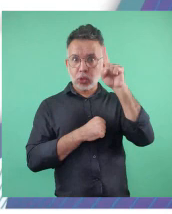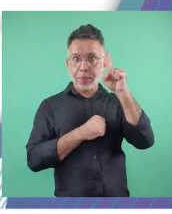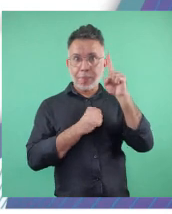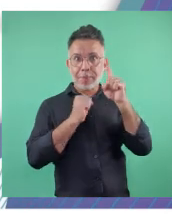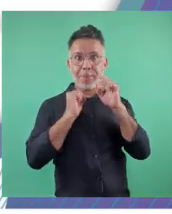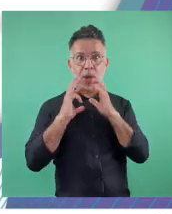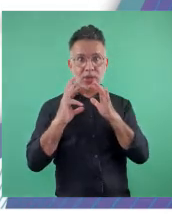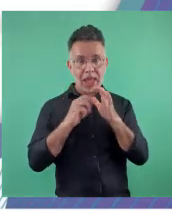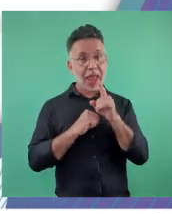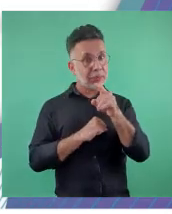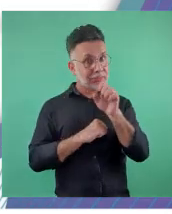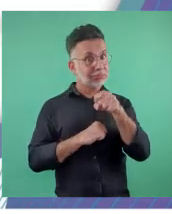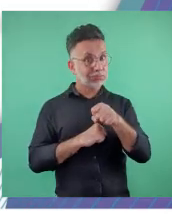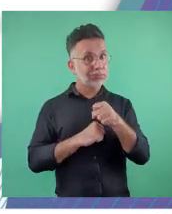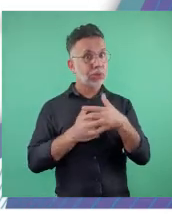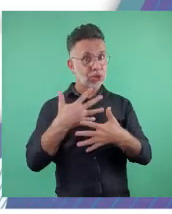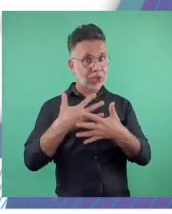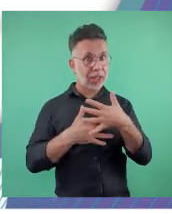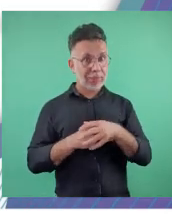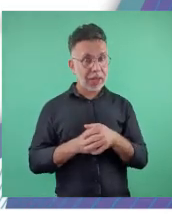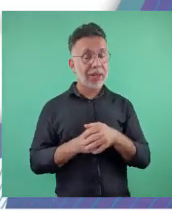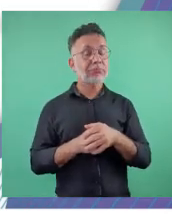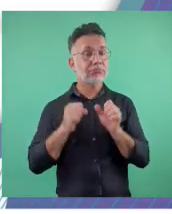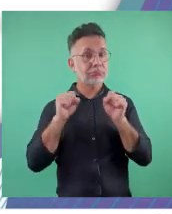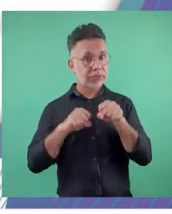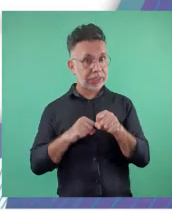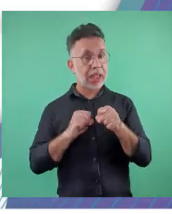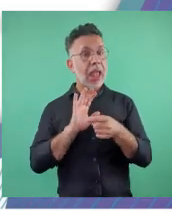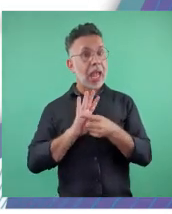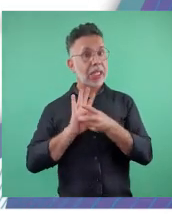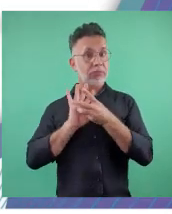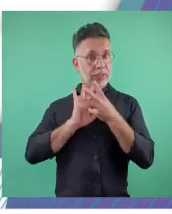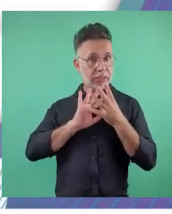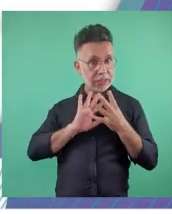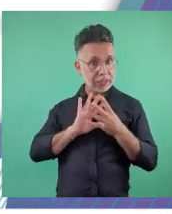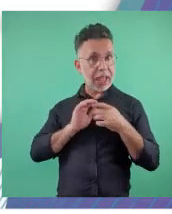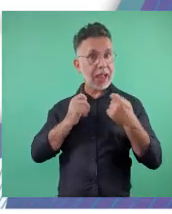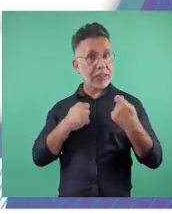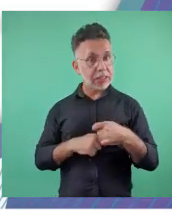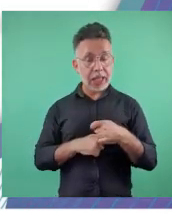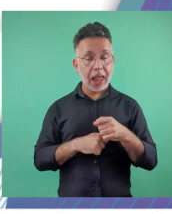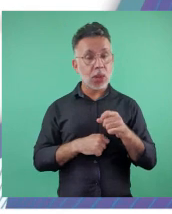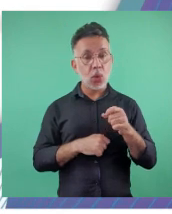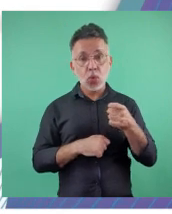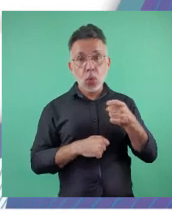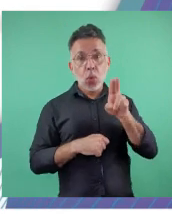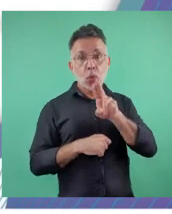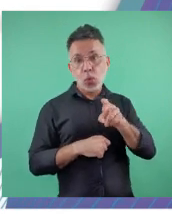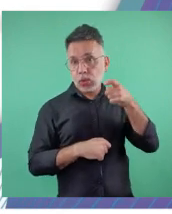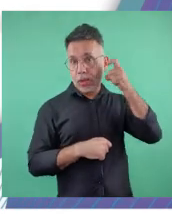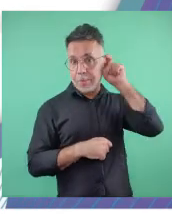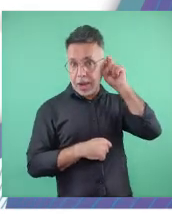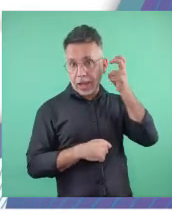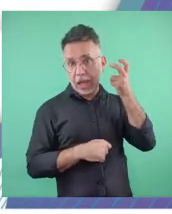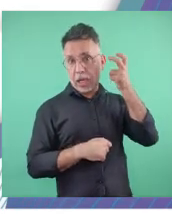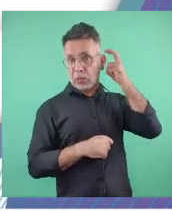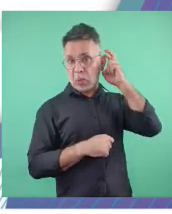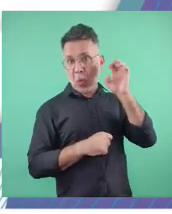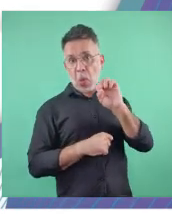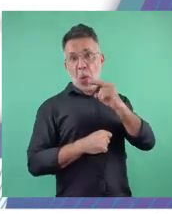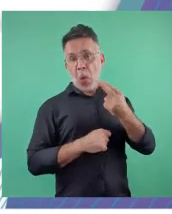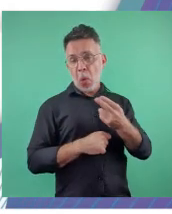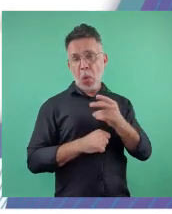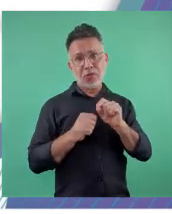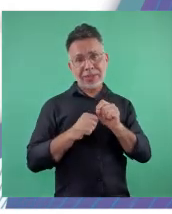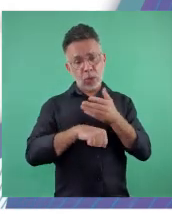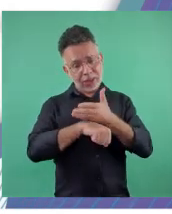som recebe das orelhas que estão enviando? Pois é, então muitas vezes é necessário não somente a